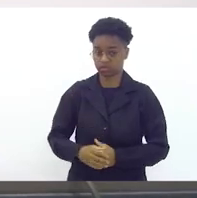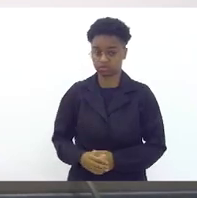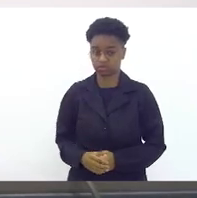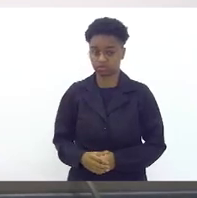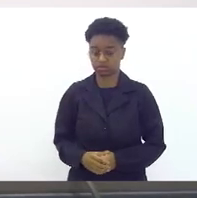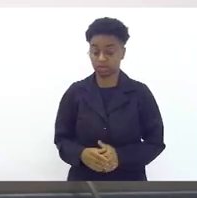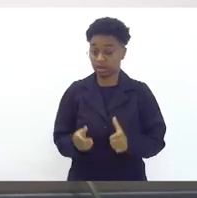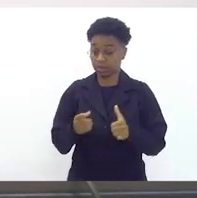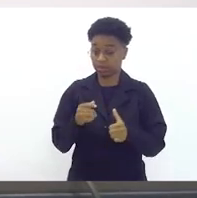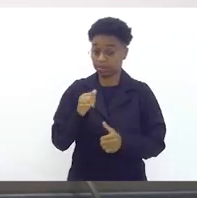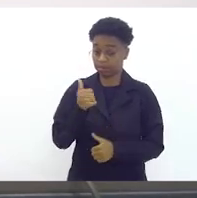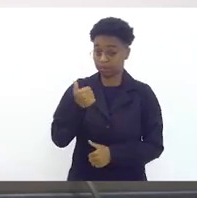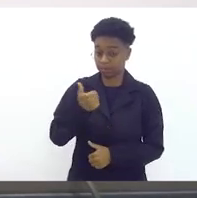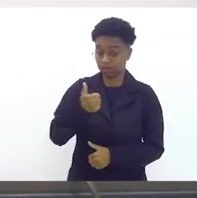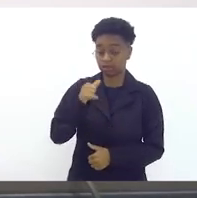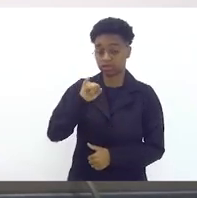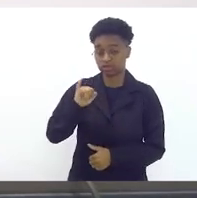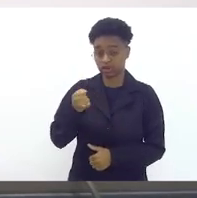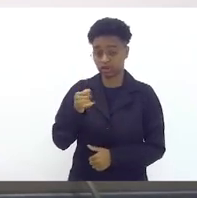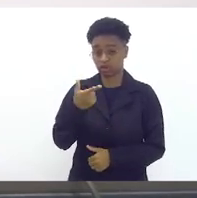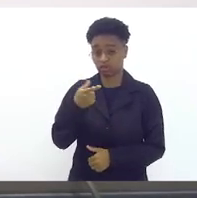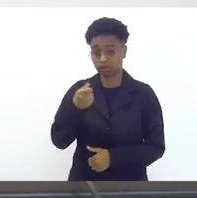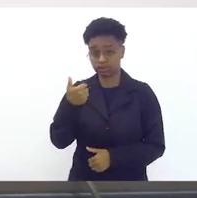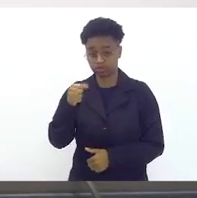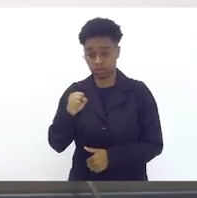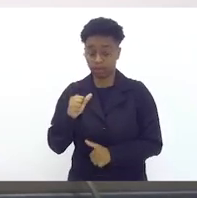1º de janeiro de 19, muda o governo.